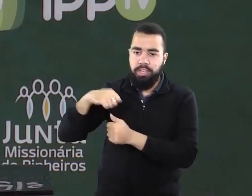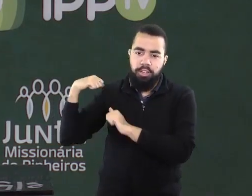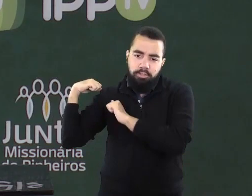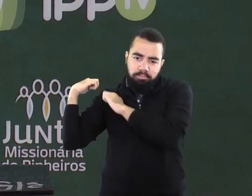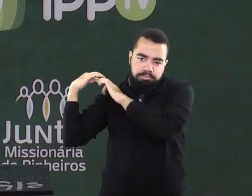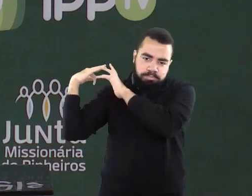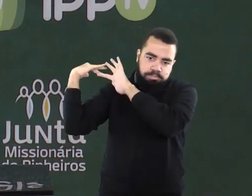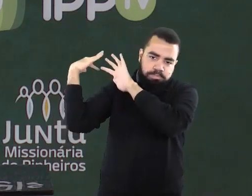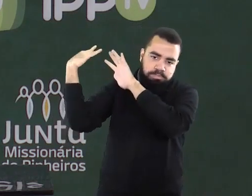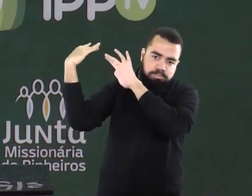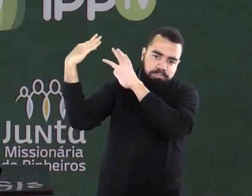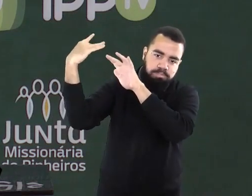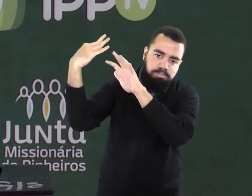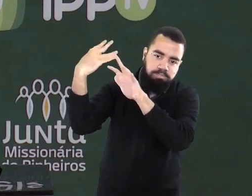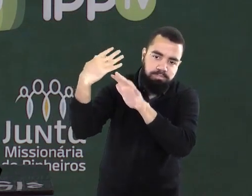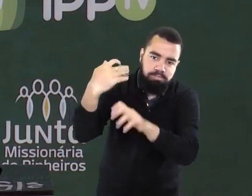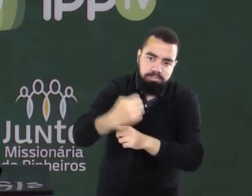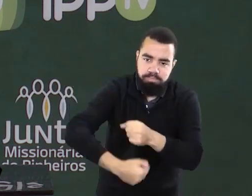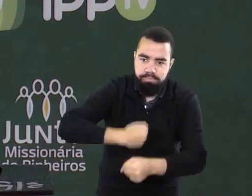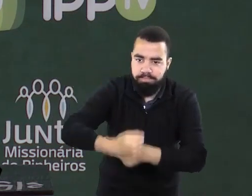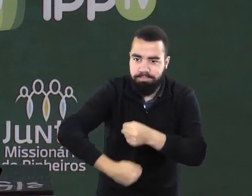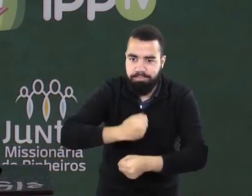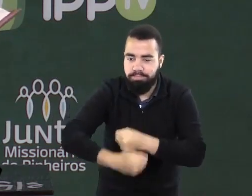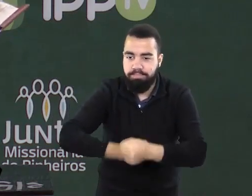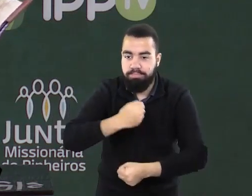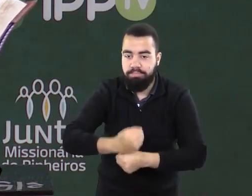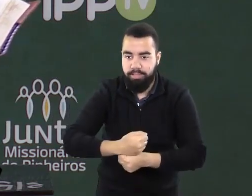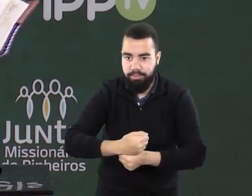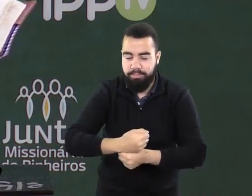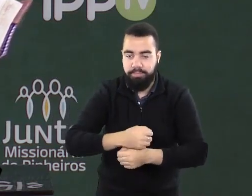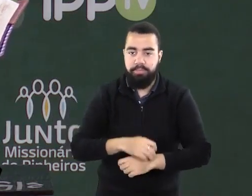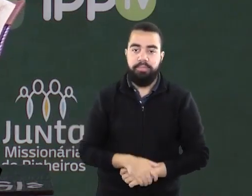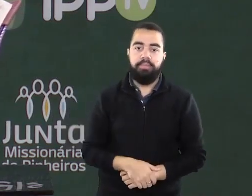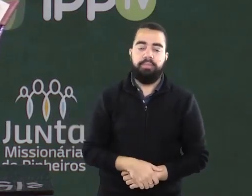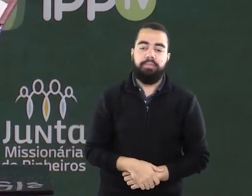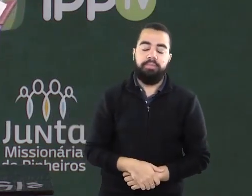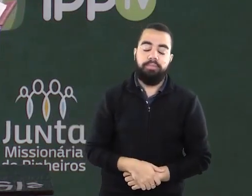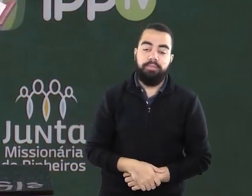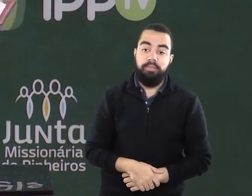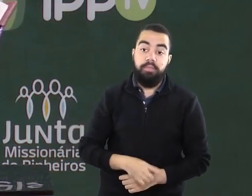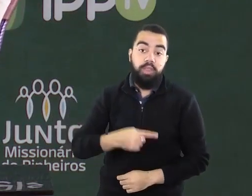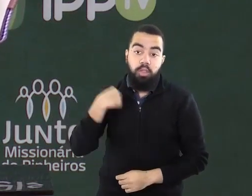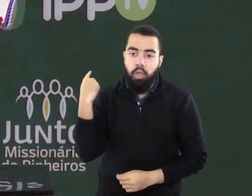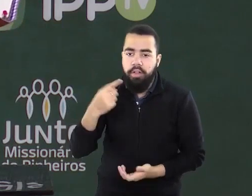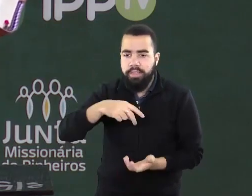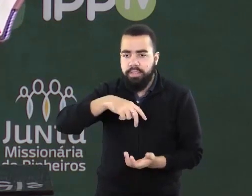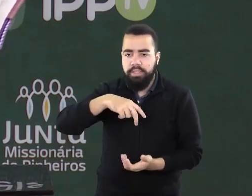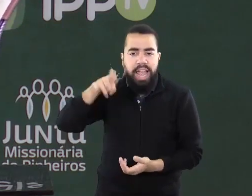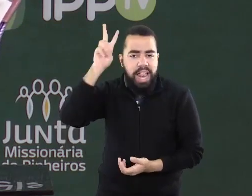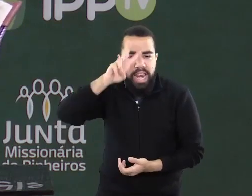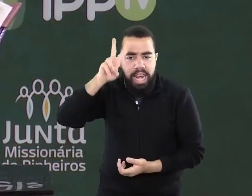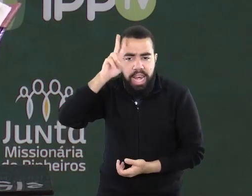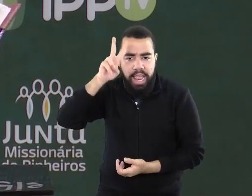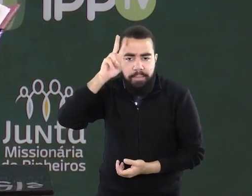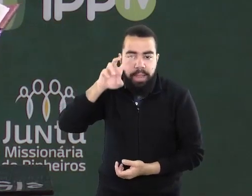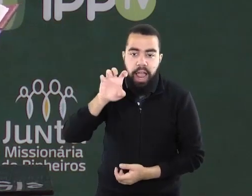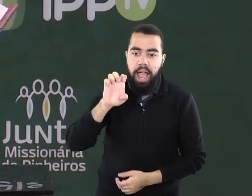séculos. Vamos pousar no jardim do Éden, o jardim de